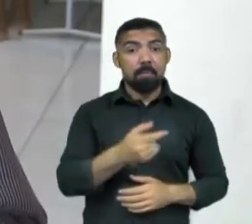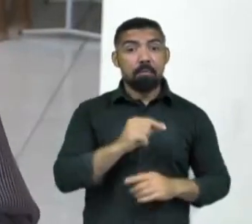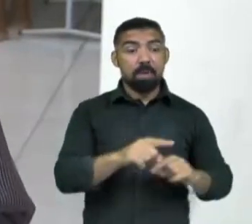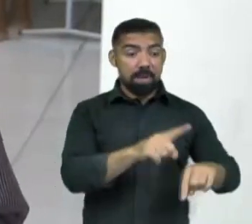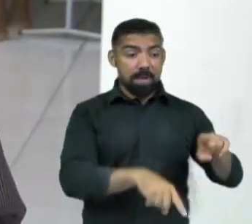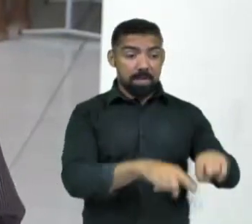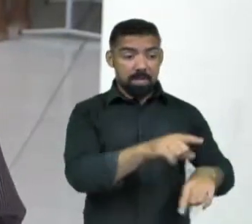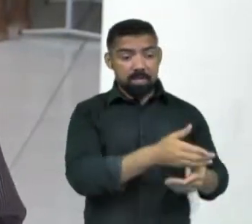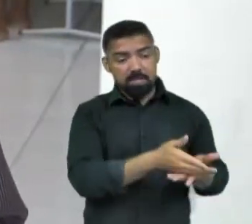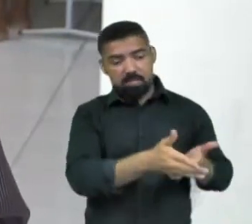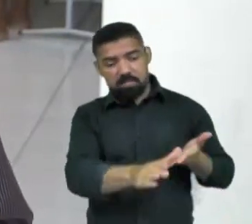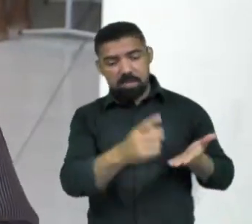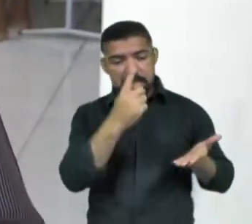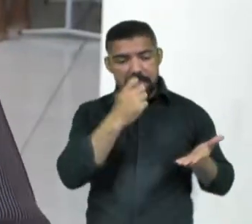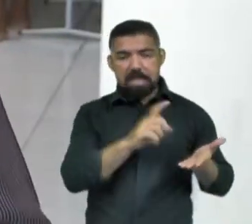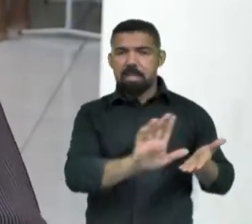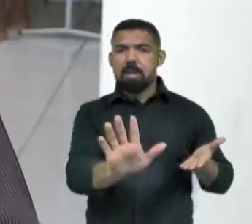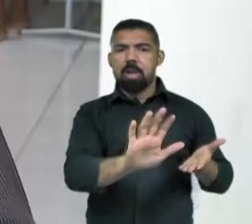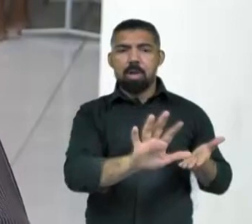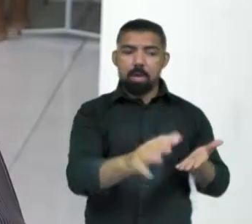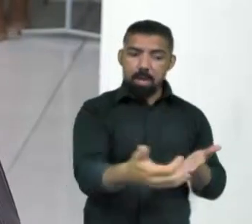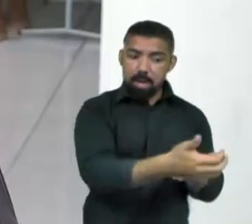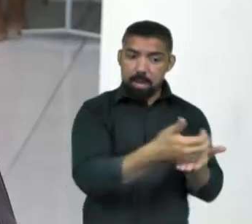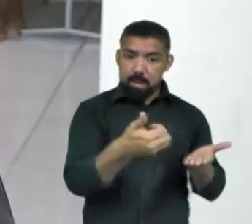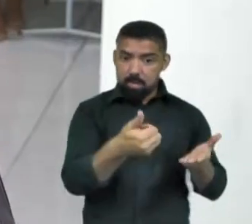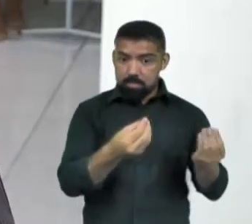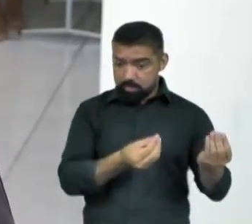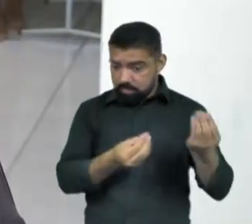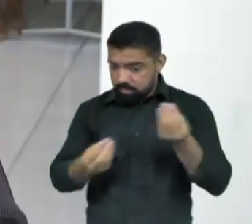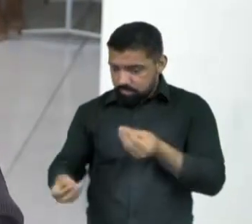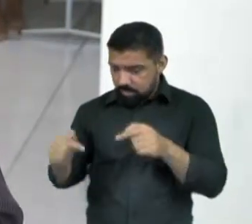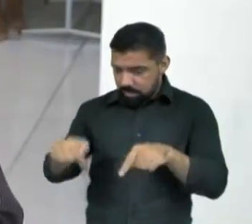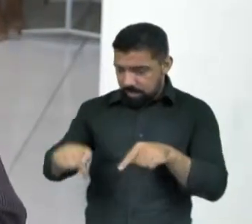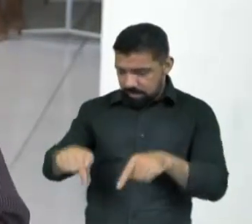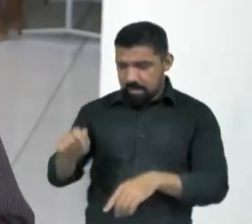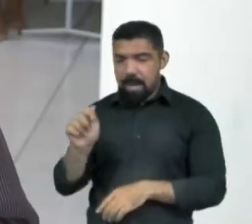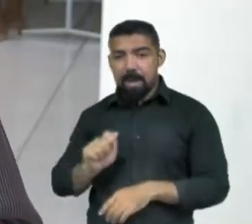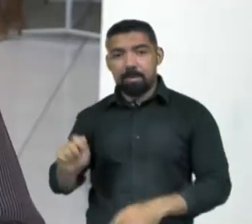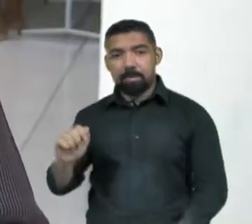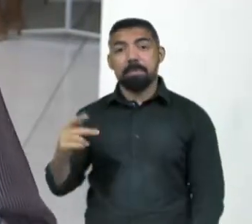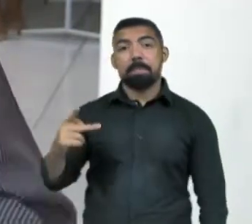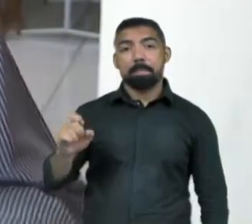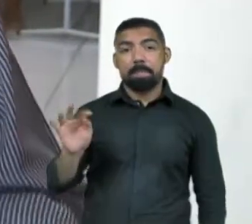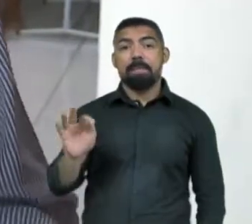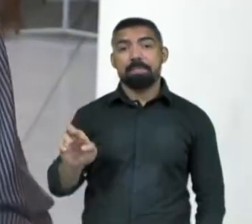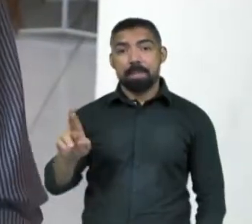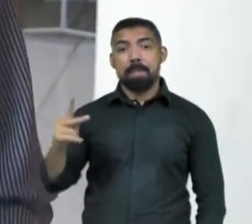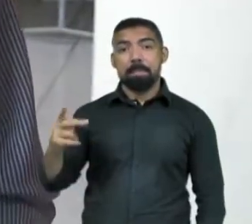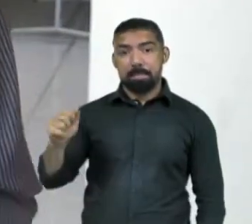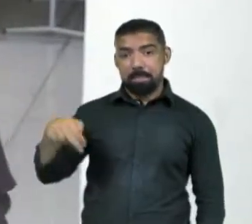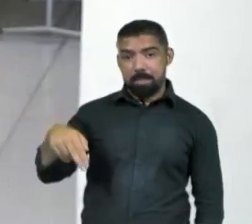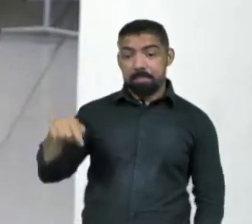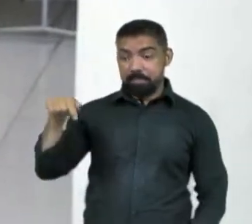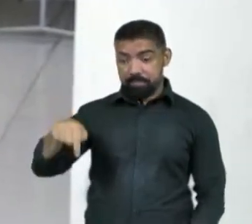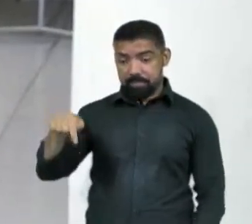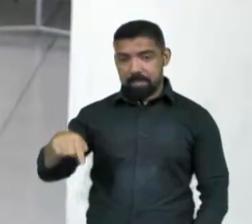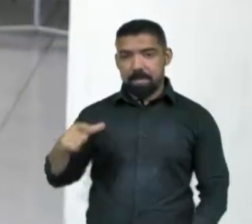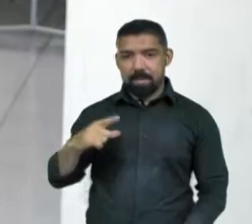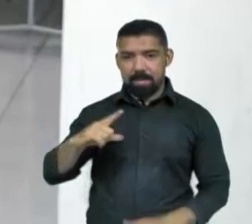ser descartado. Esse material pode ser trazido aqui para a Associação Peter Pan. E aqui no bazar onde eu